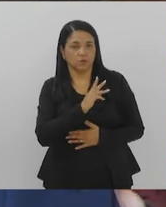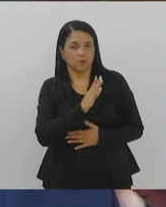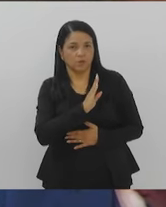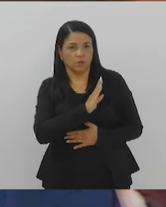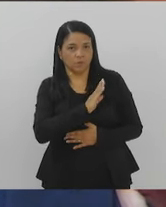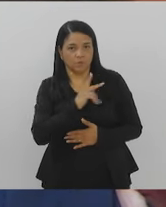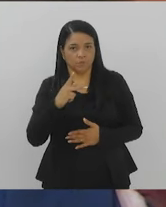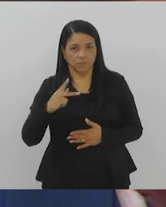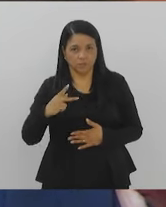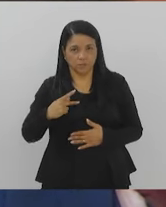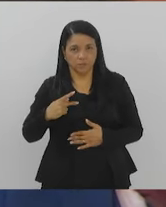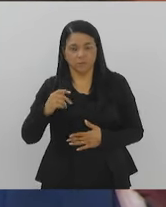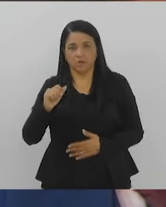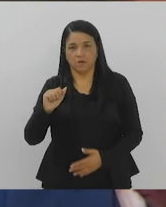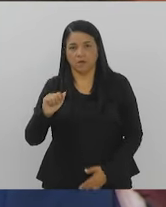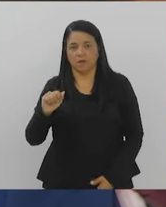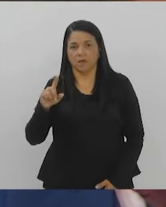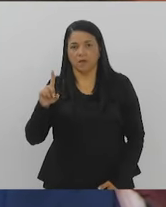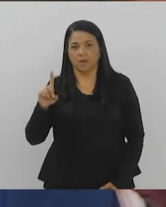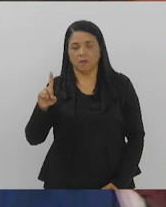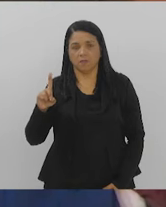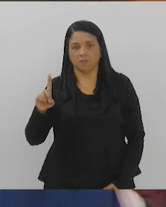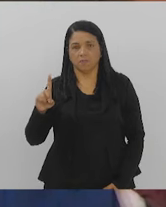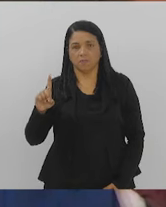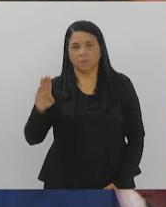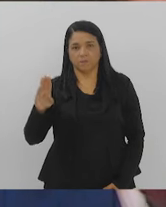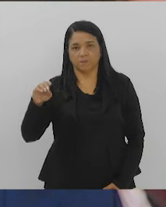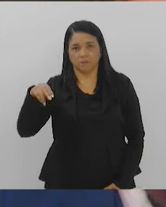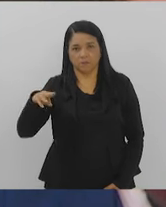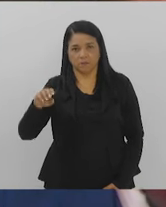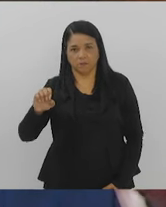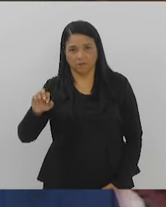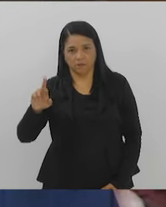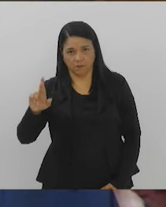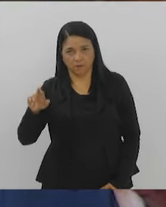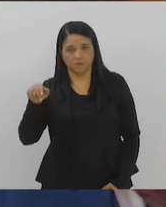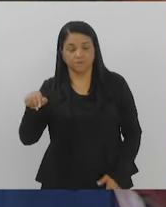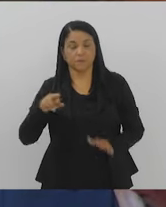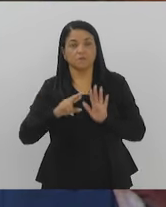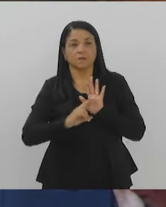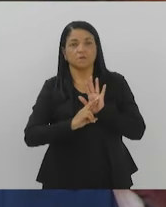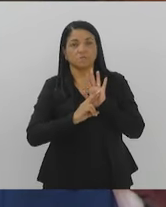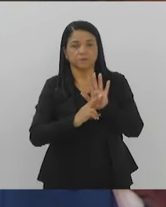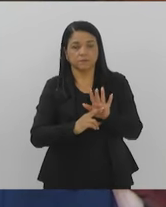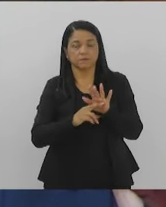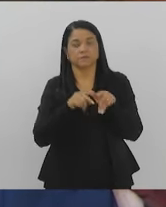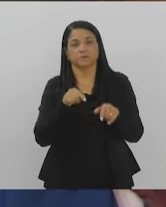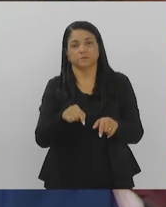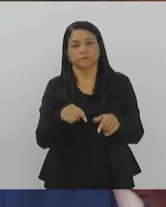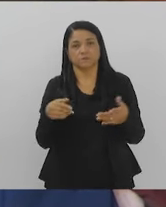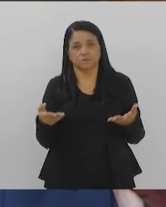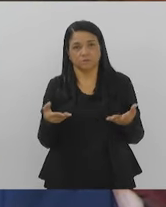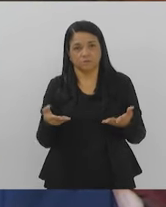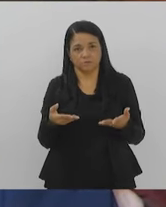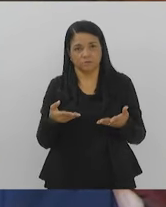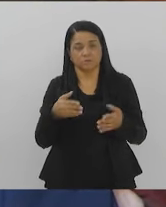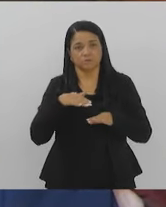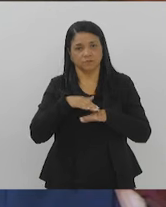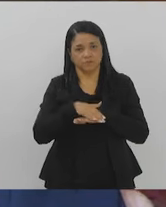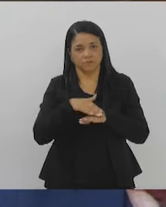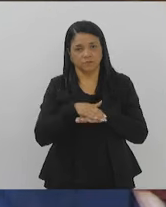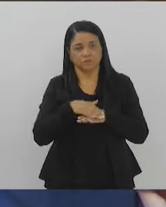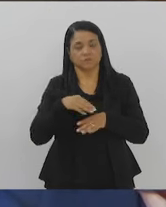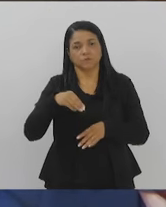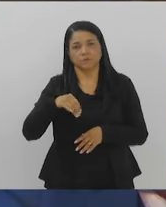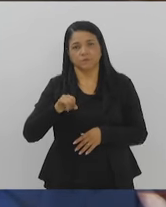Cássio Ferreira, a quem representamos também nesta noite, e todo o